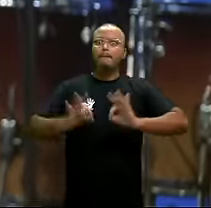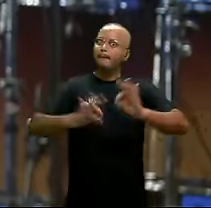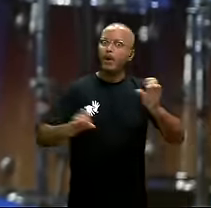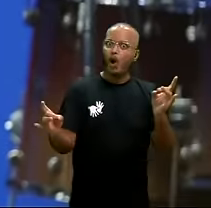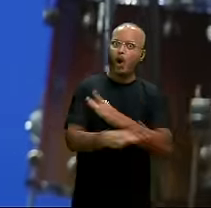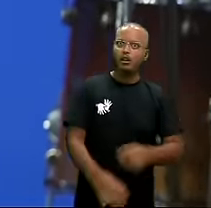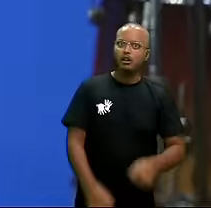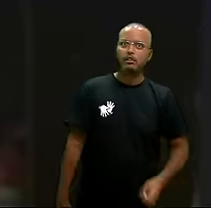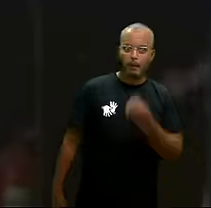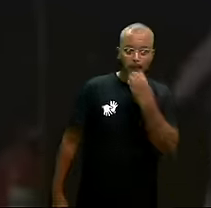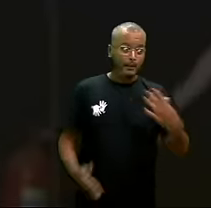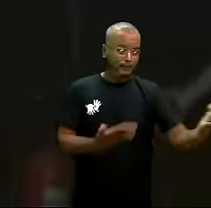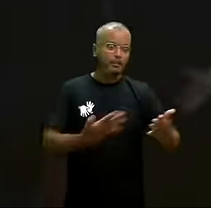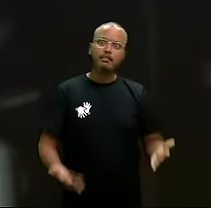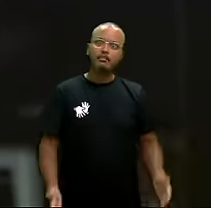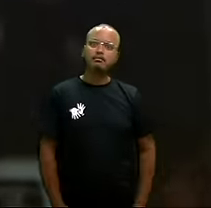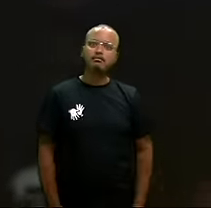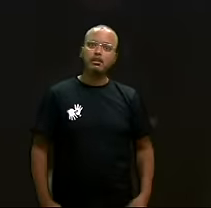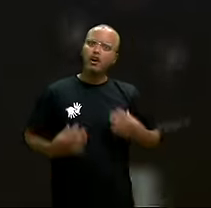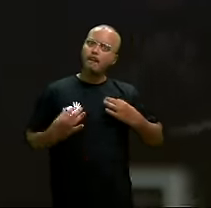seja bem-vindo.